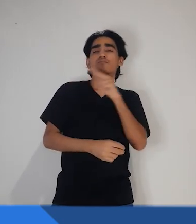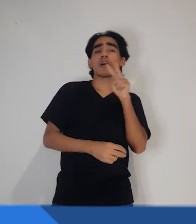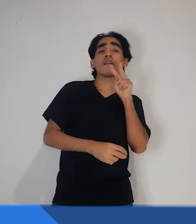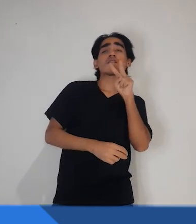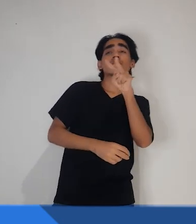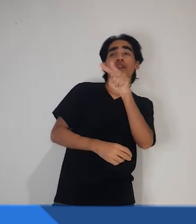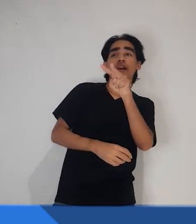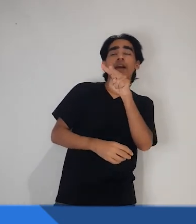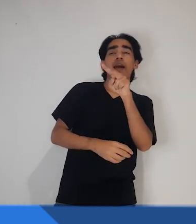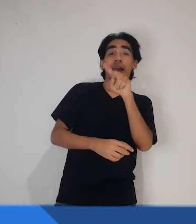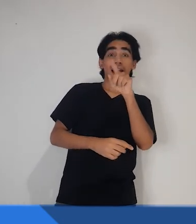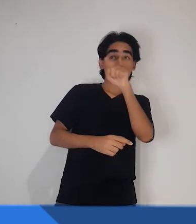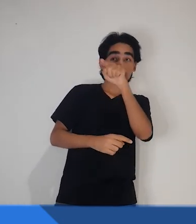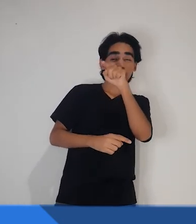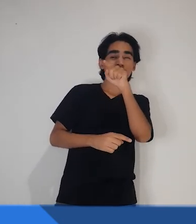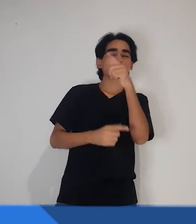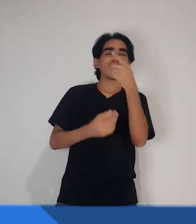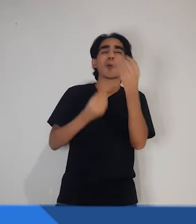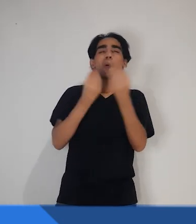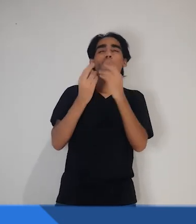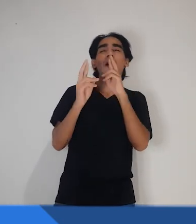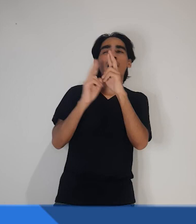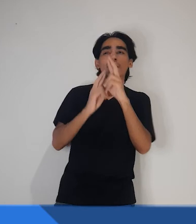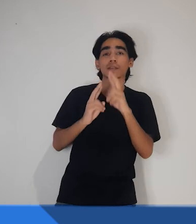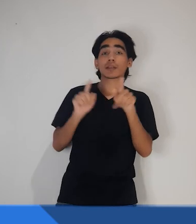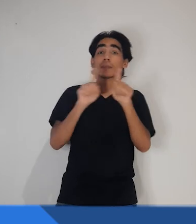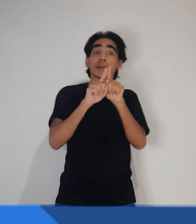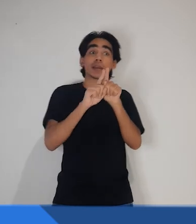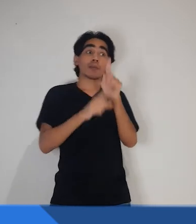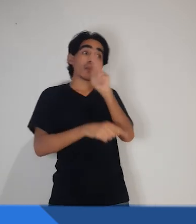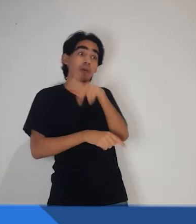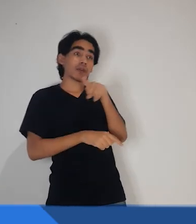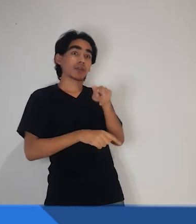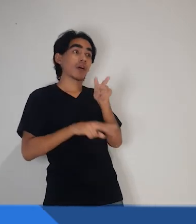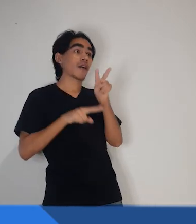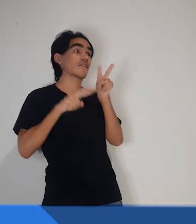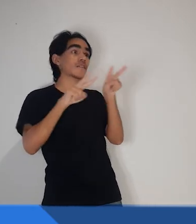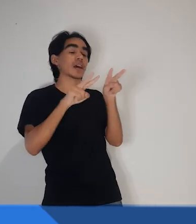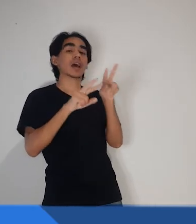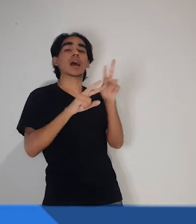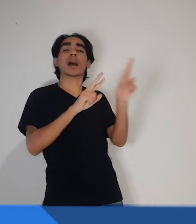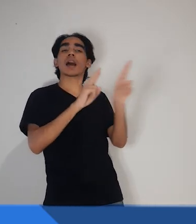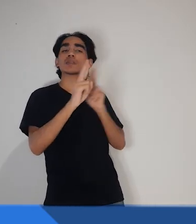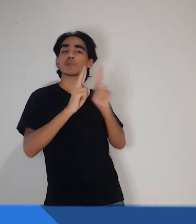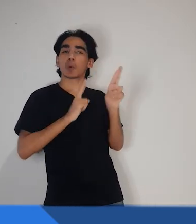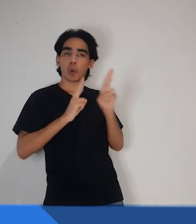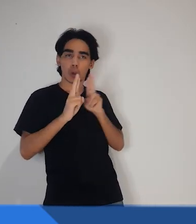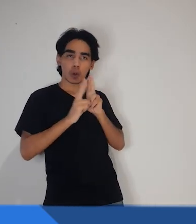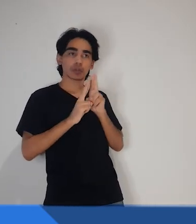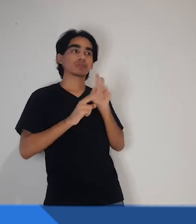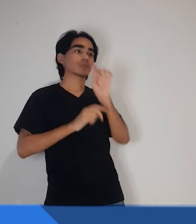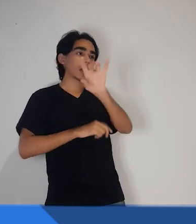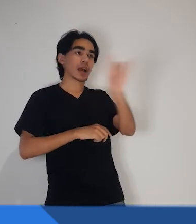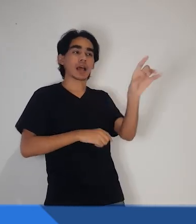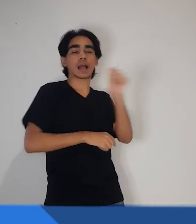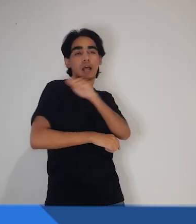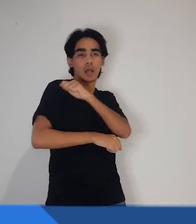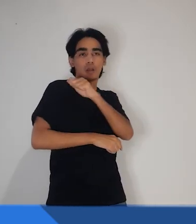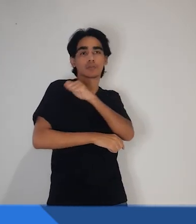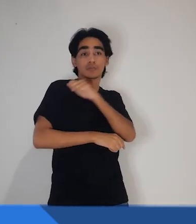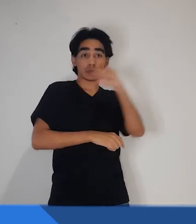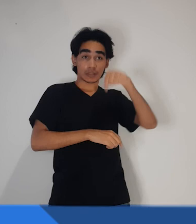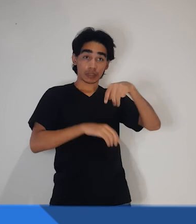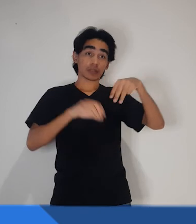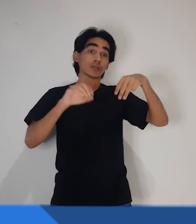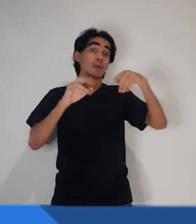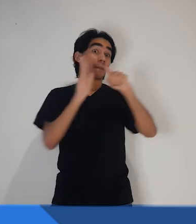o estudante visualiza essas questões, como é que ele responde e como você, professor, consegue visualizar a resposta